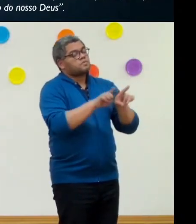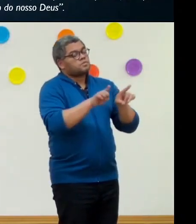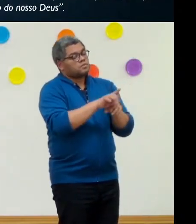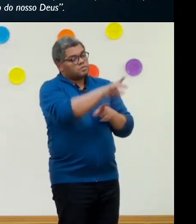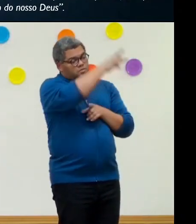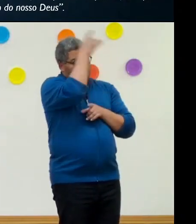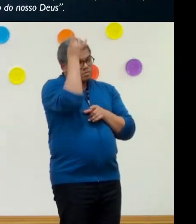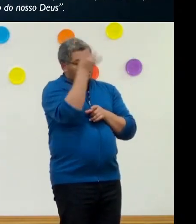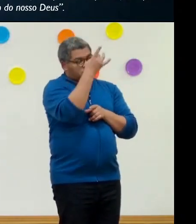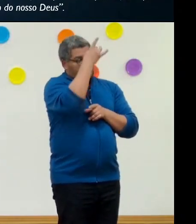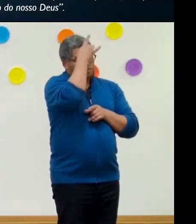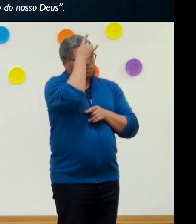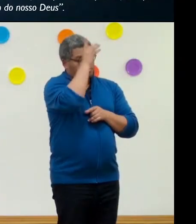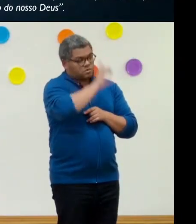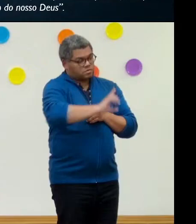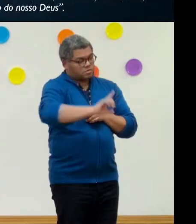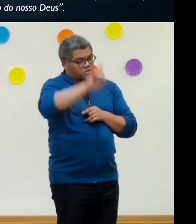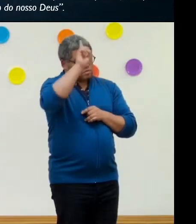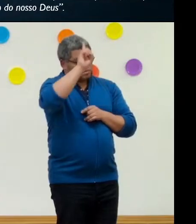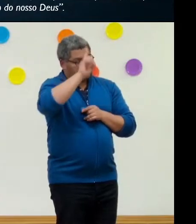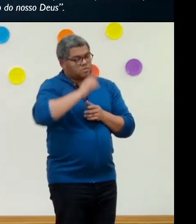Deus.